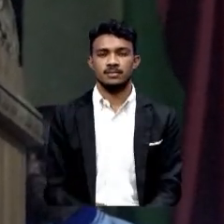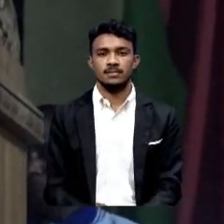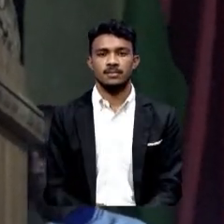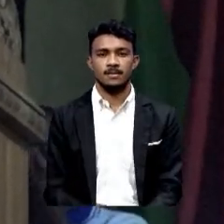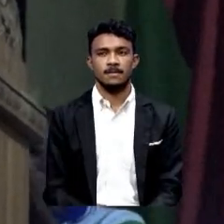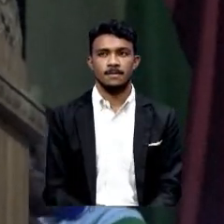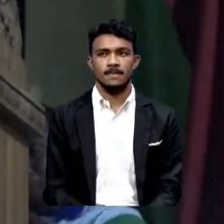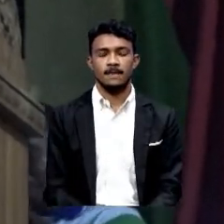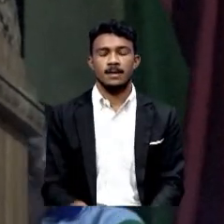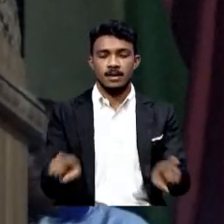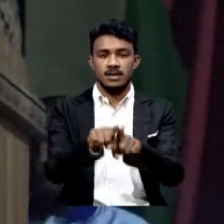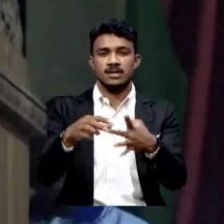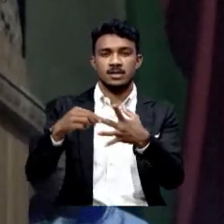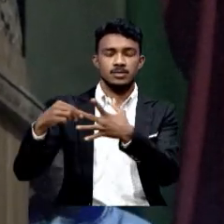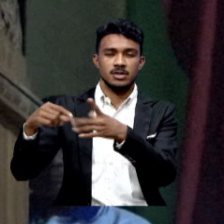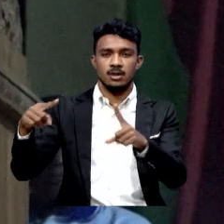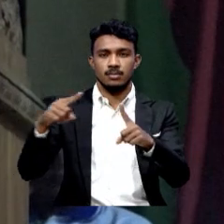sai especial ba mambot